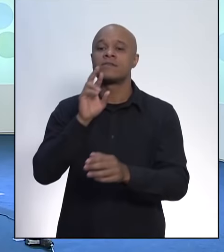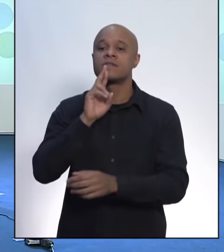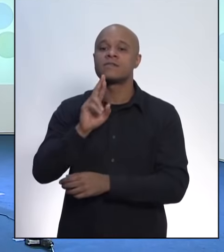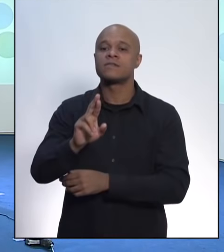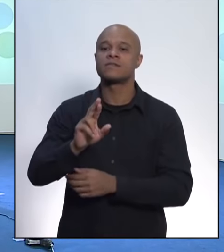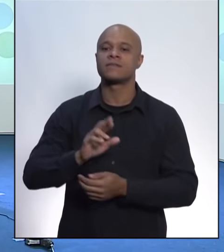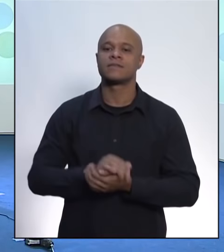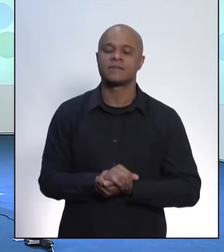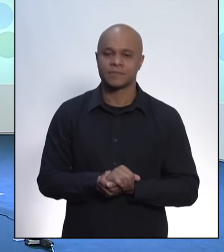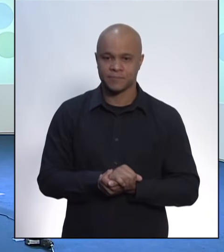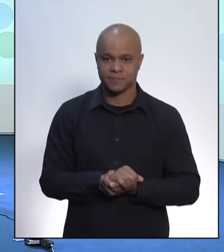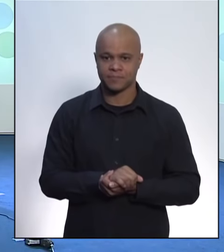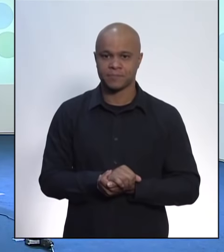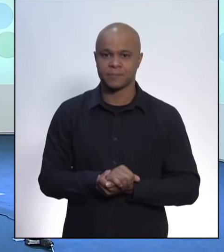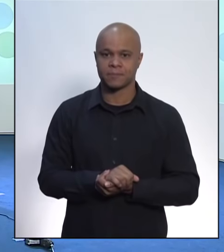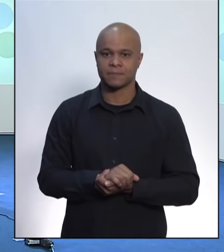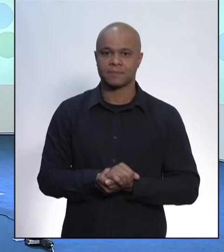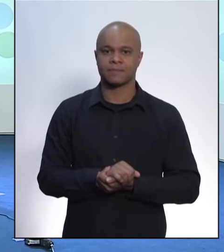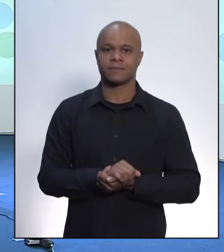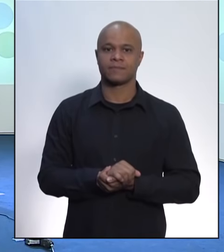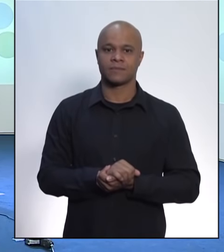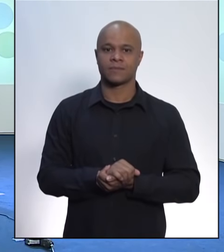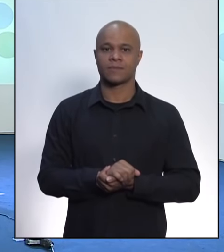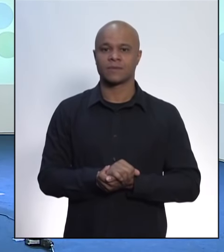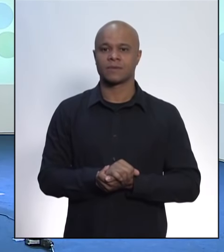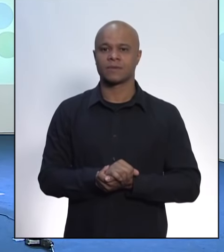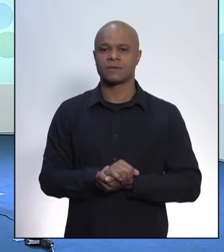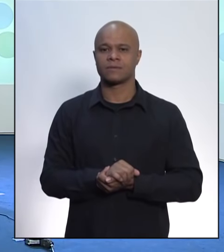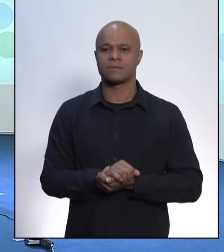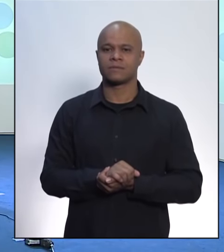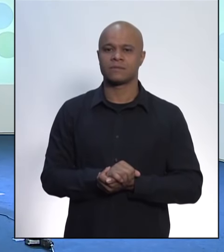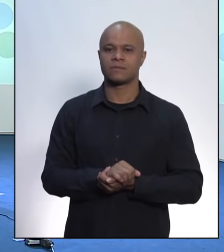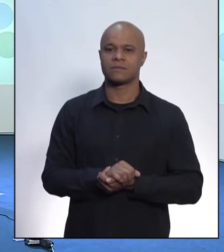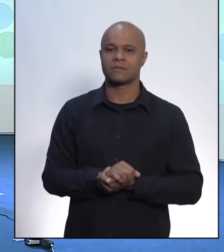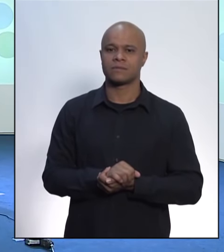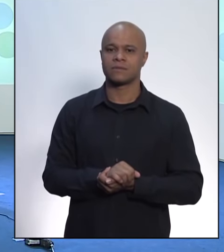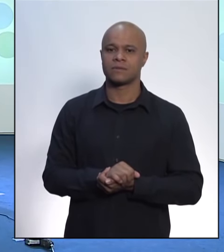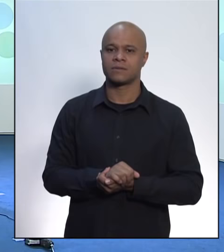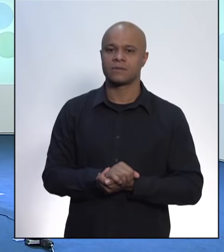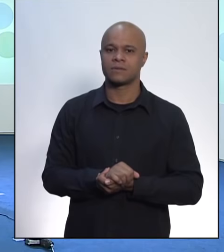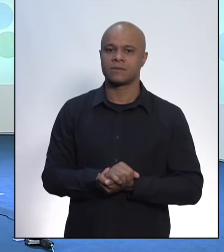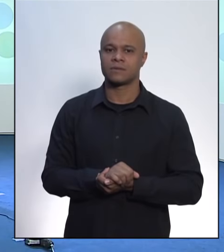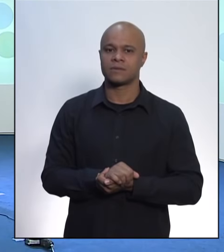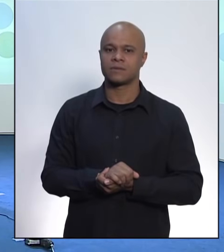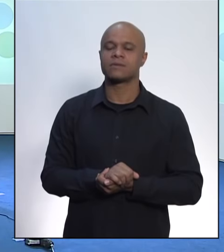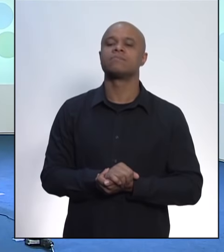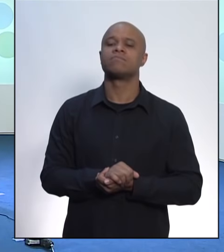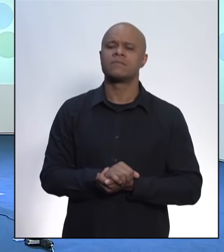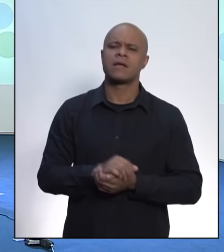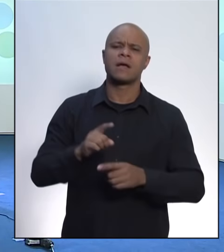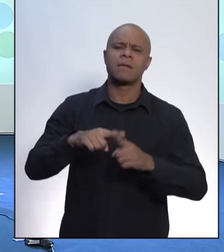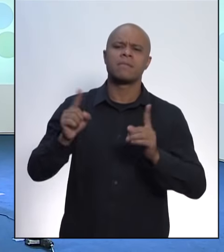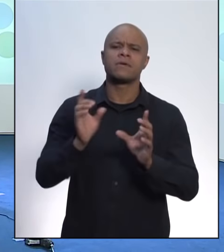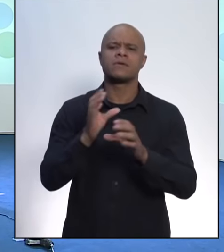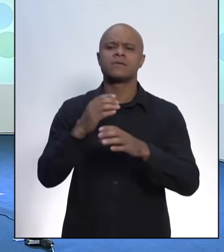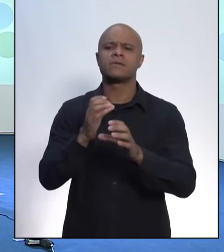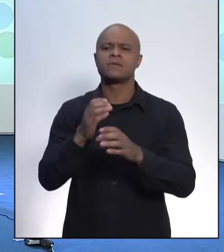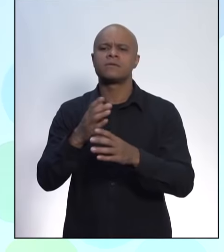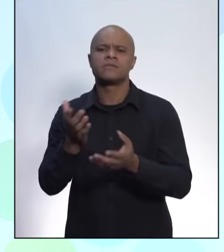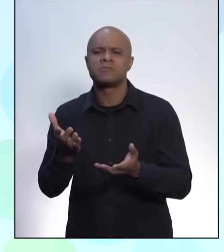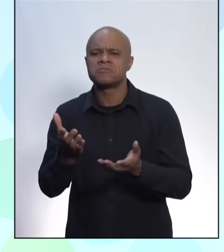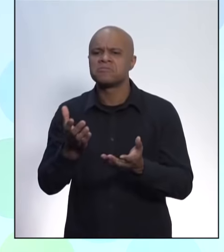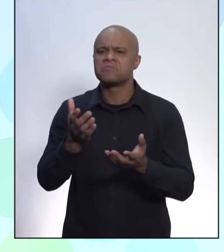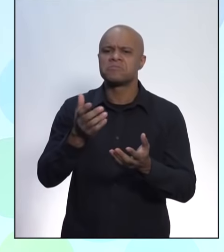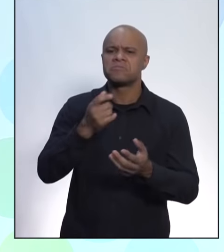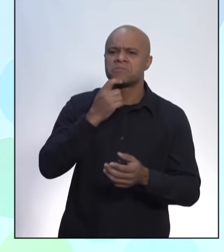antônia ficou casa bom acho que eles não ficou muito claro alguns tão fazendo mais aula de inglês tá tendo ciências viés né aula de